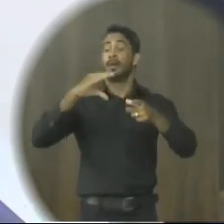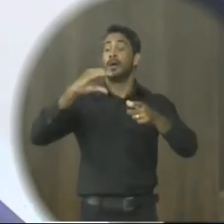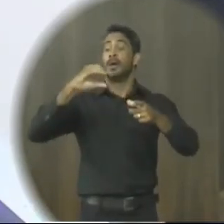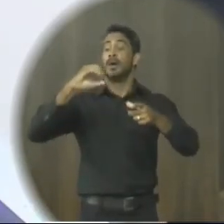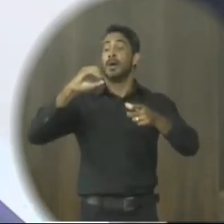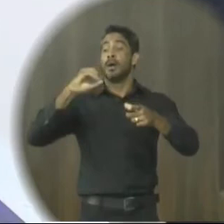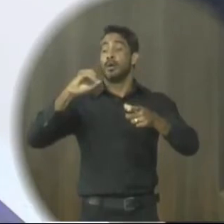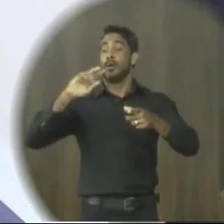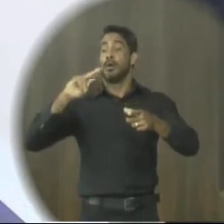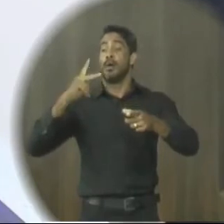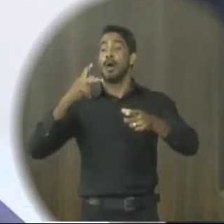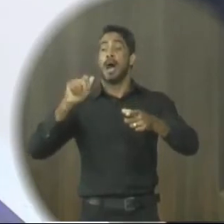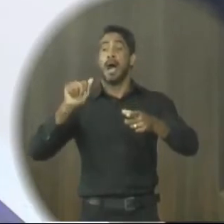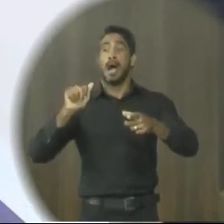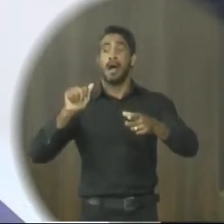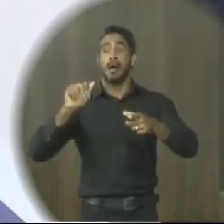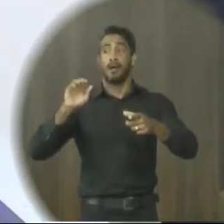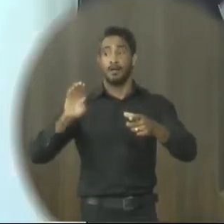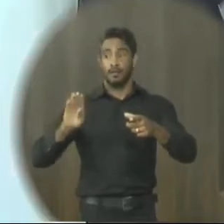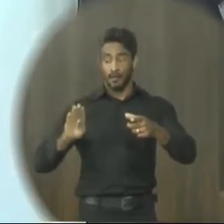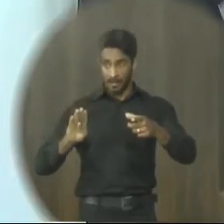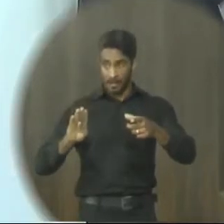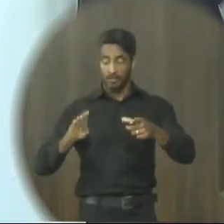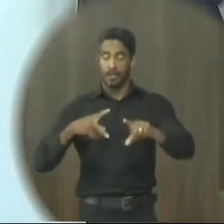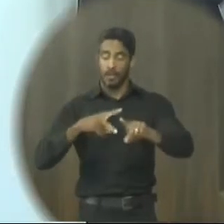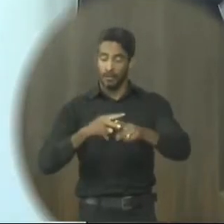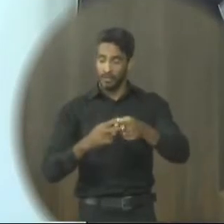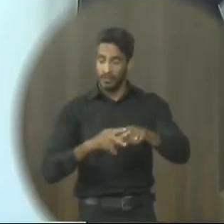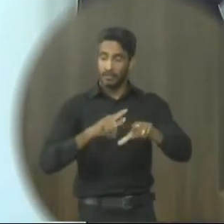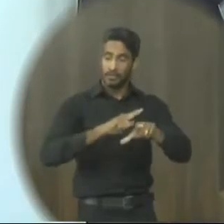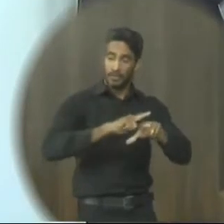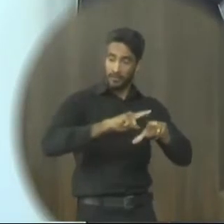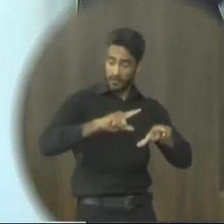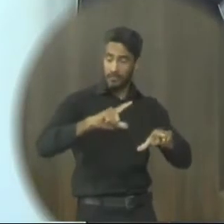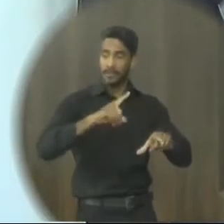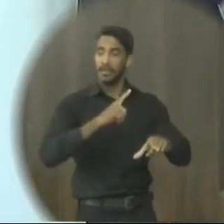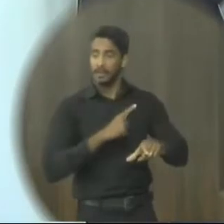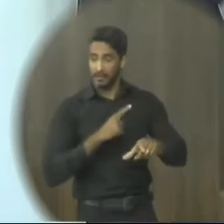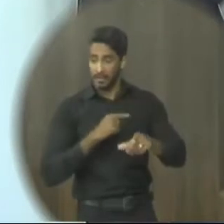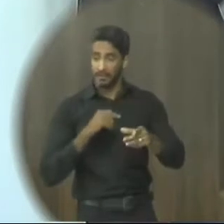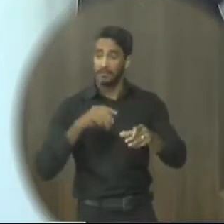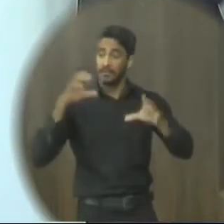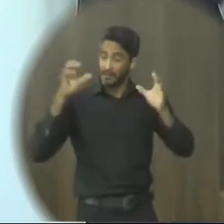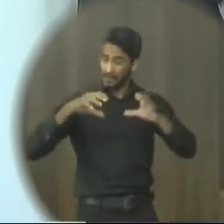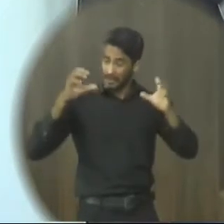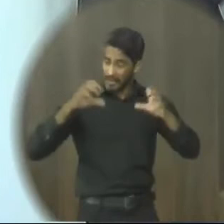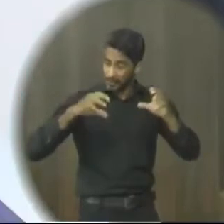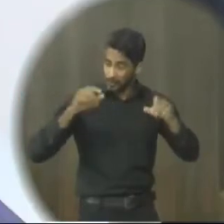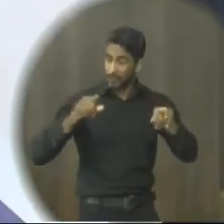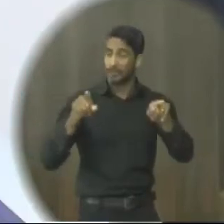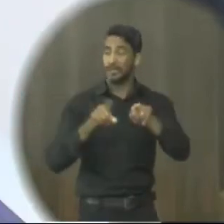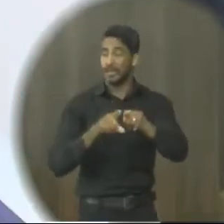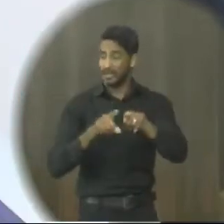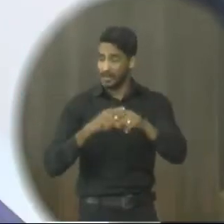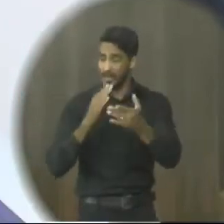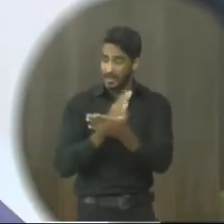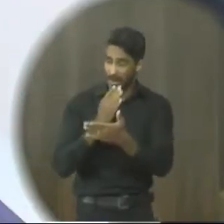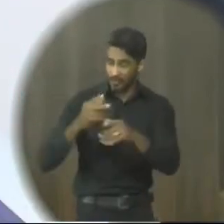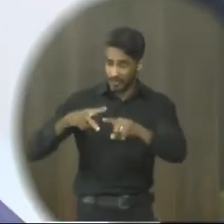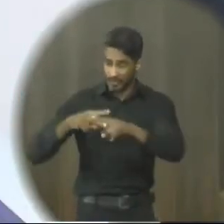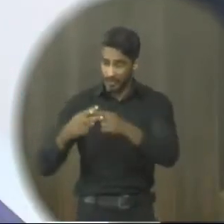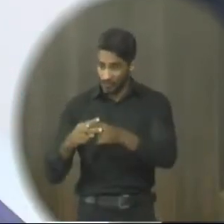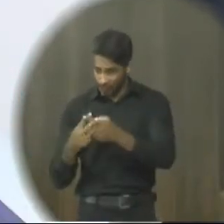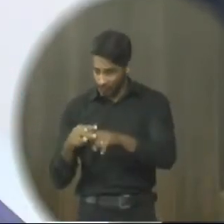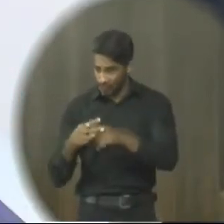drenagem e a recomposição do pavimento asfáltico, tendo em vista que nessas últimas chuvas e devido também a algumas obras da Sérgio